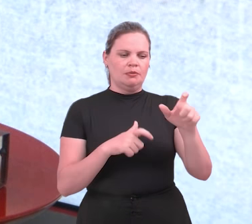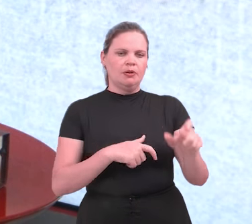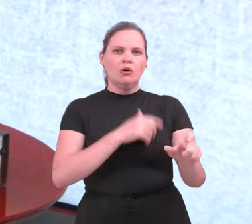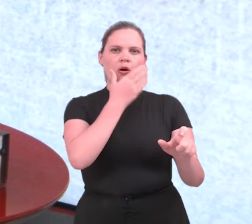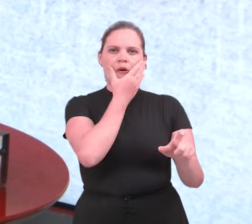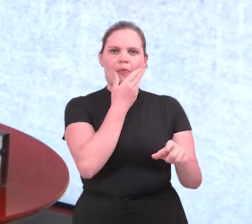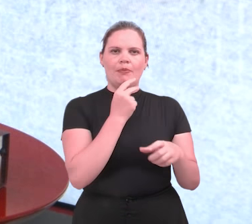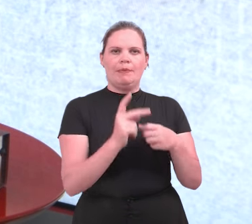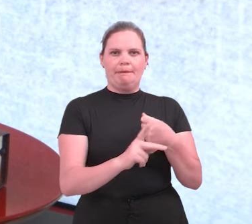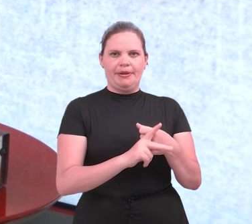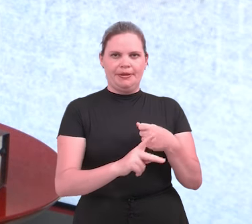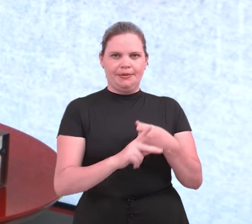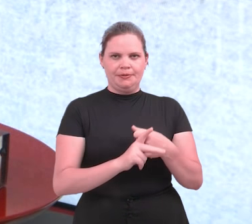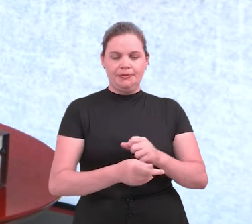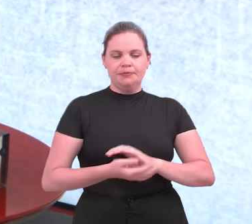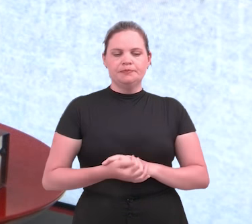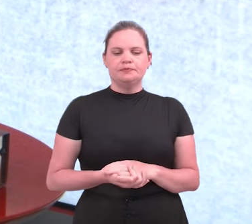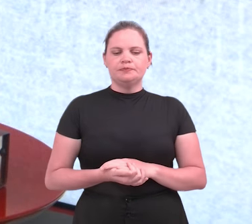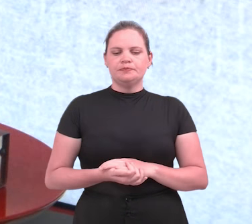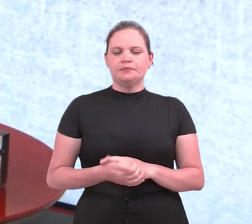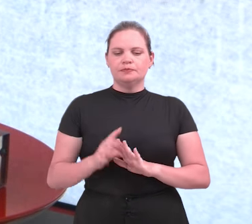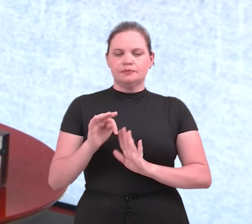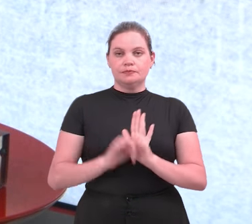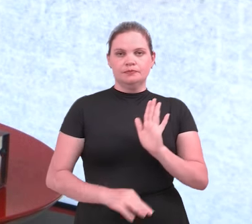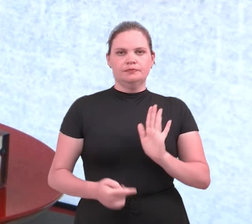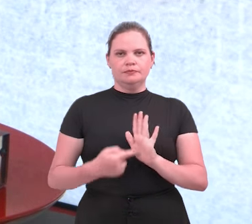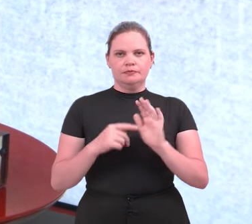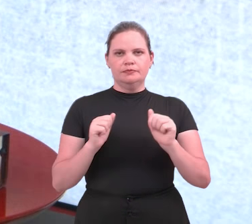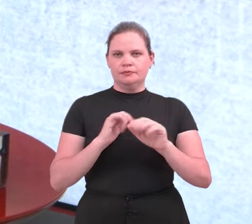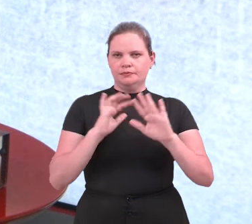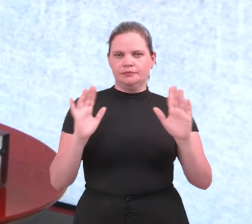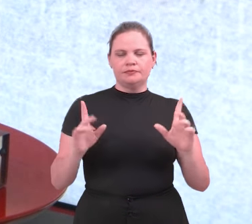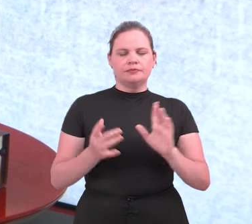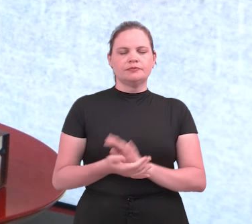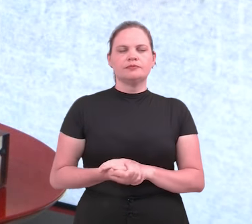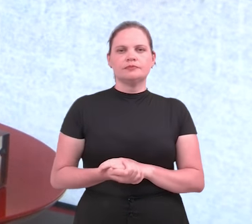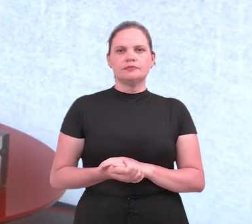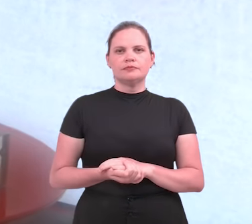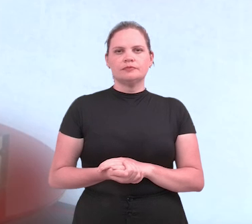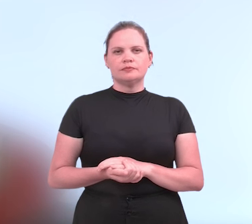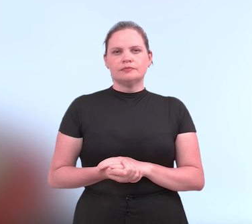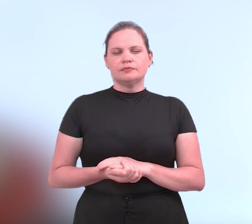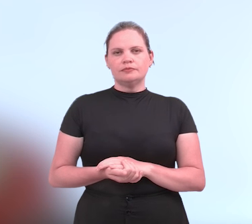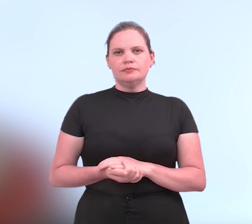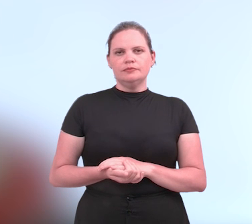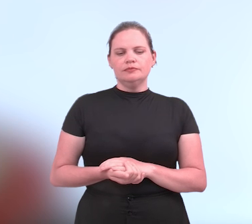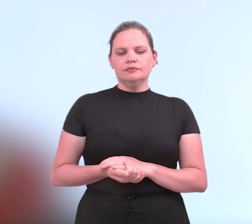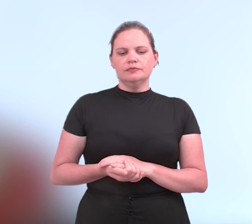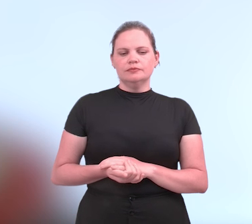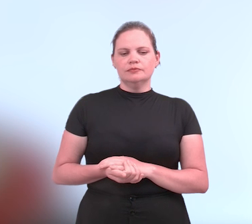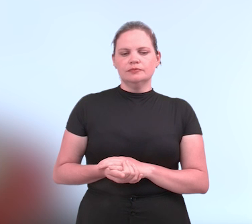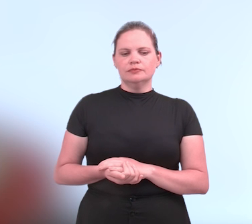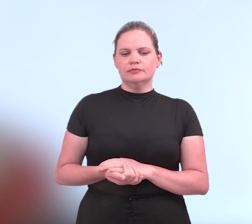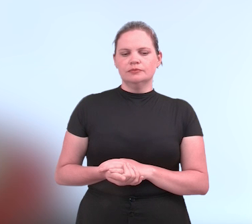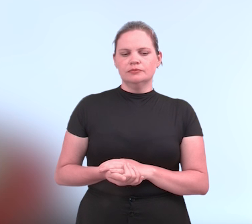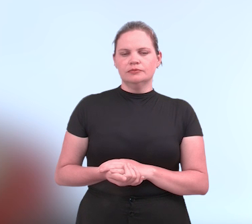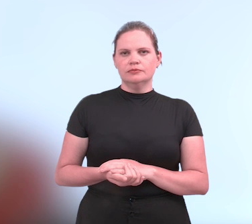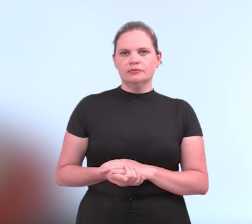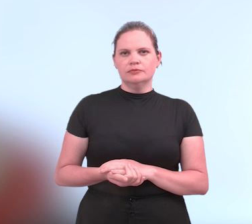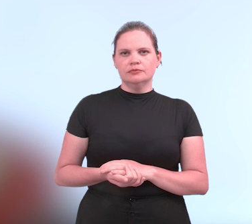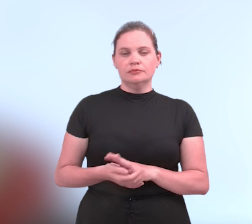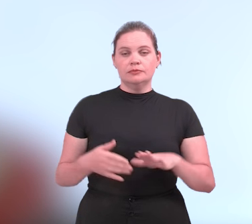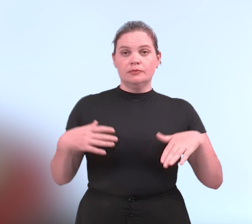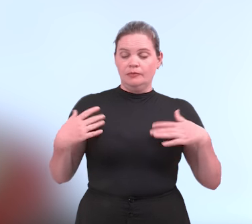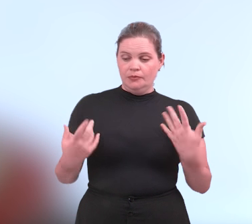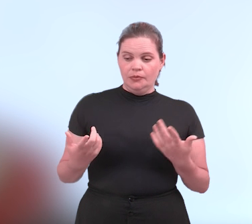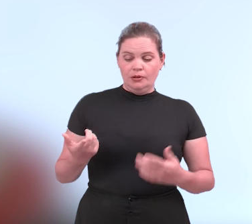certa vez e ele disse assim, é uma palavra que ele disse para o apóstolo Pedro, em que ele expressou assim: pois também